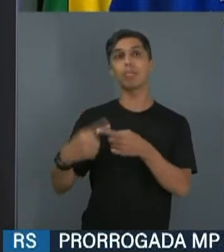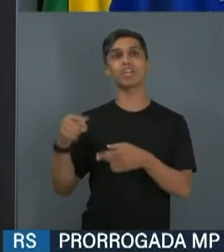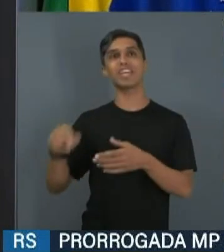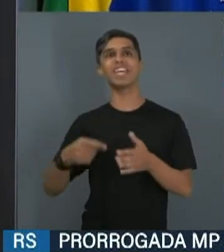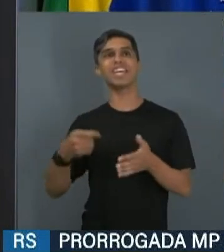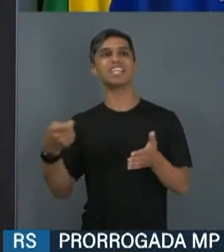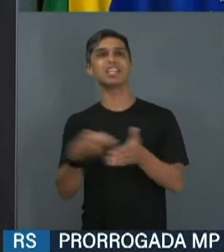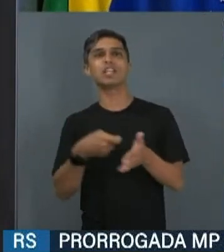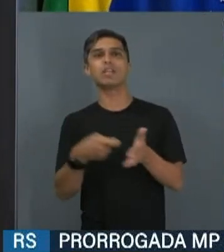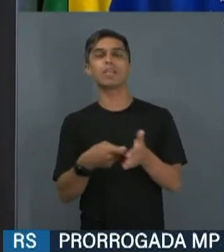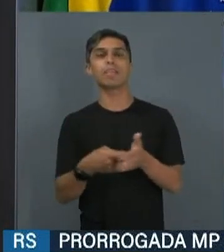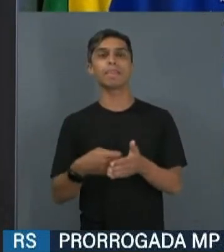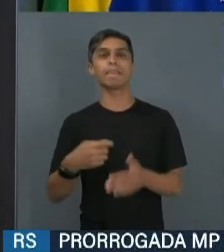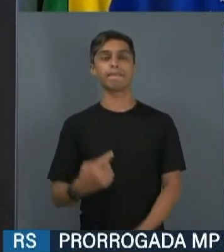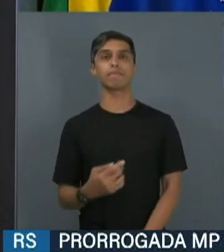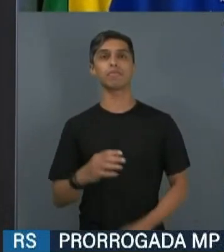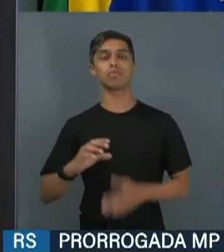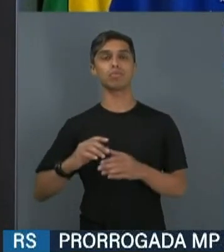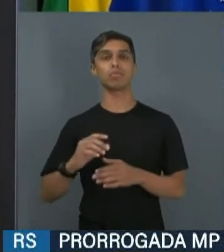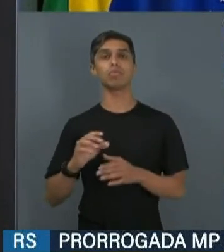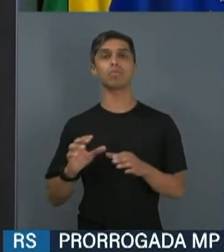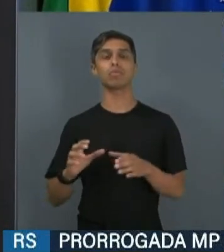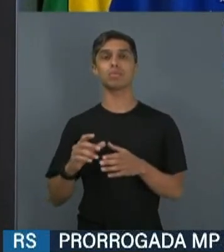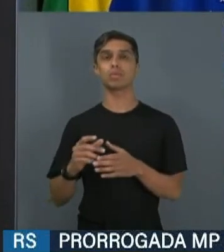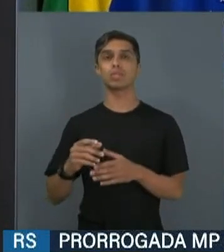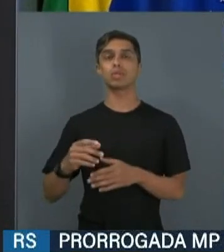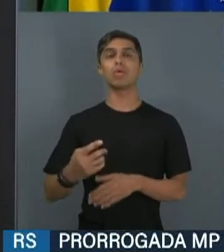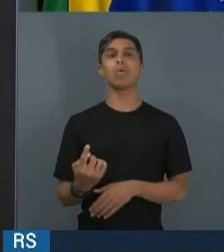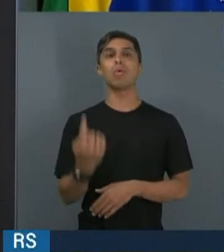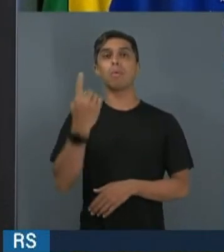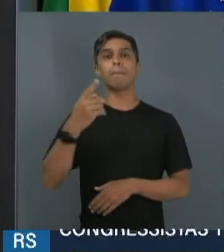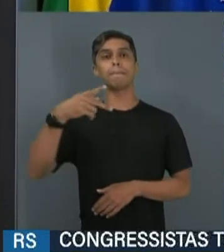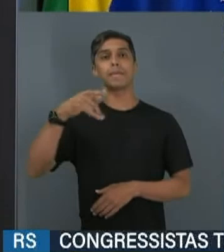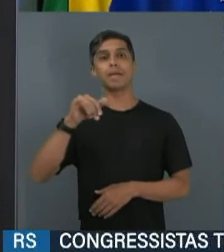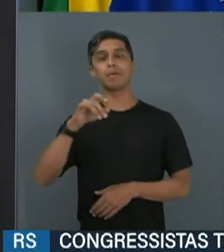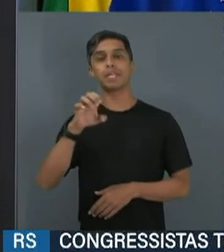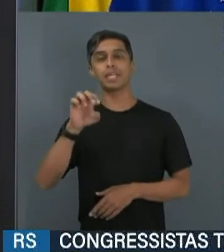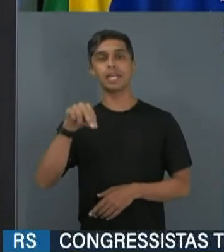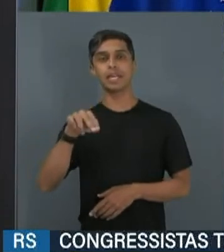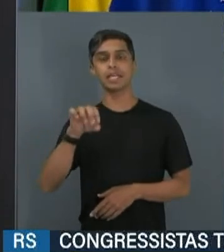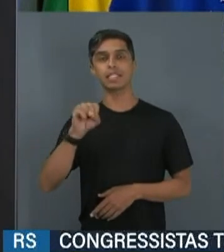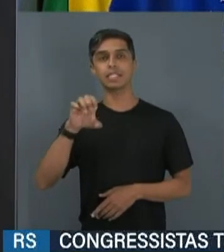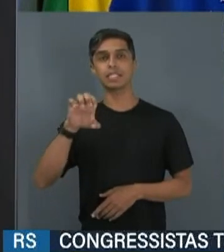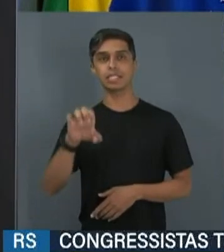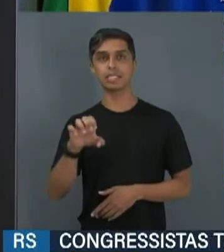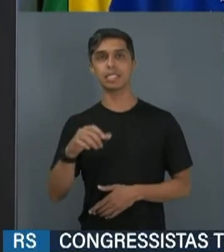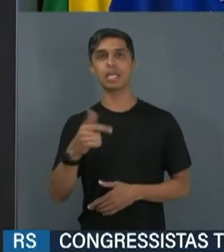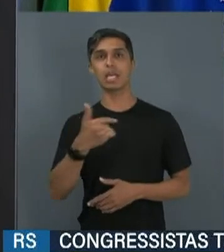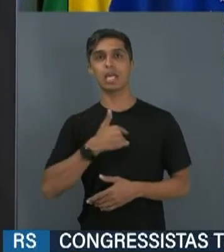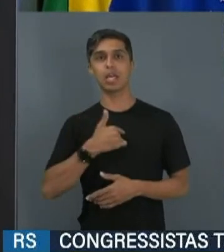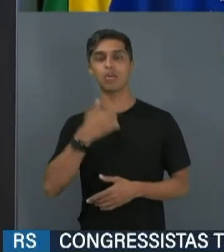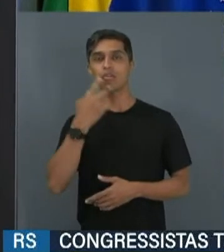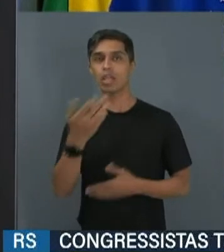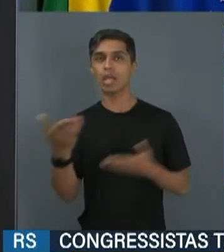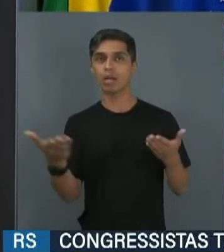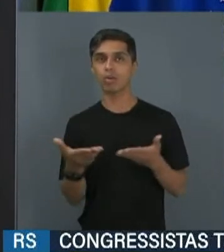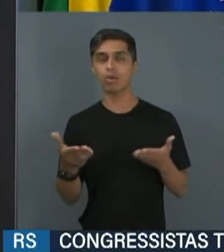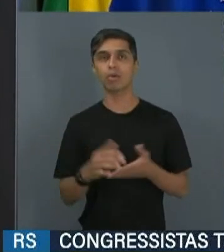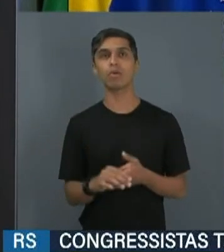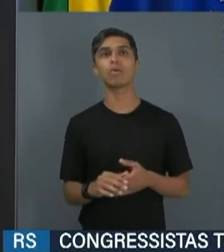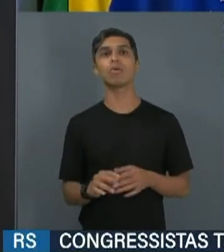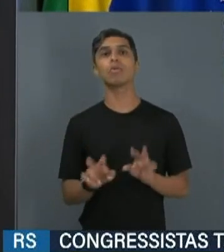no blog O Piauiense, inclusive esse caso, no minuto que me falta eu vou relatar, é